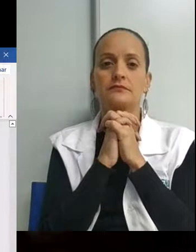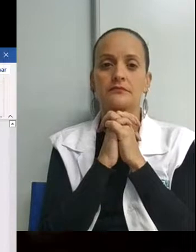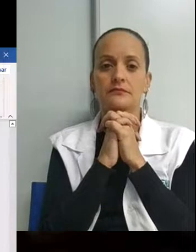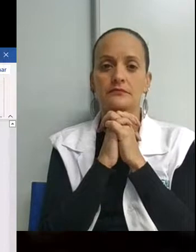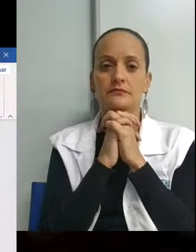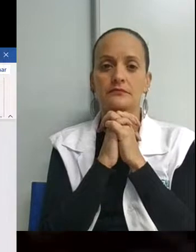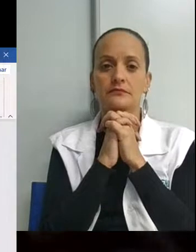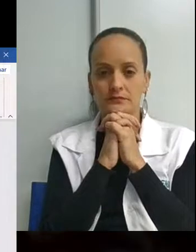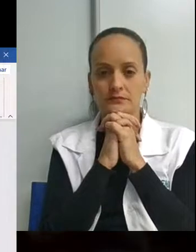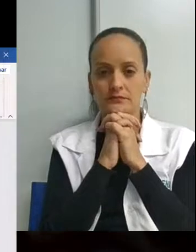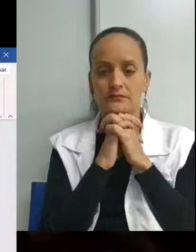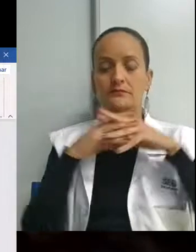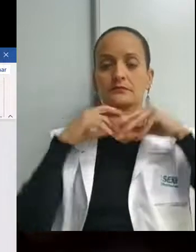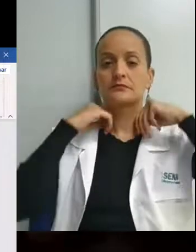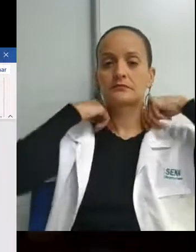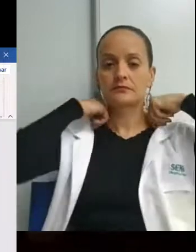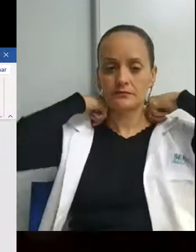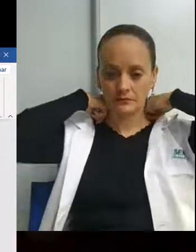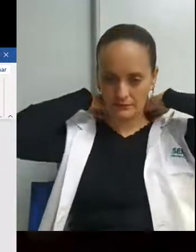Então, aqui, ó, tá aqui.